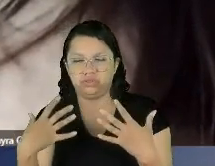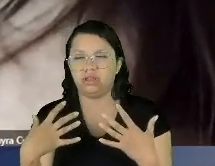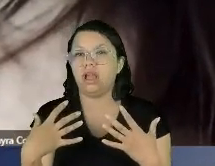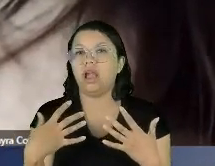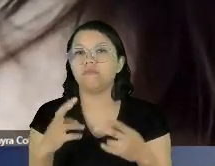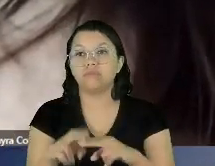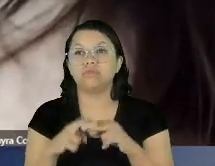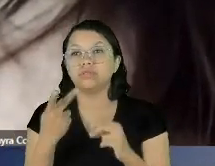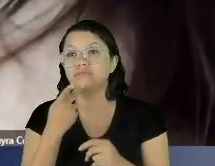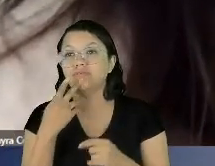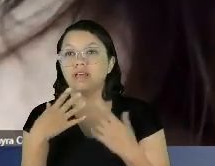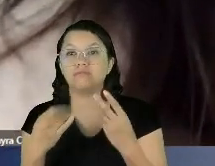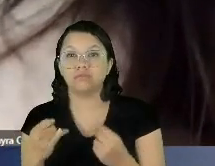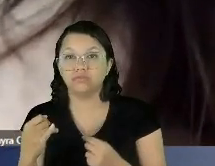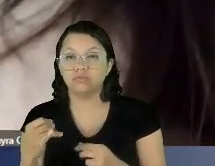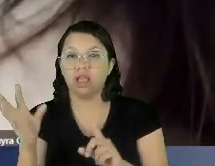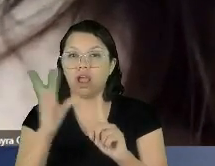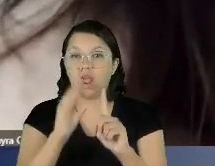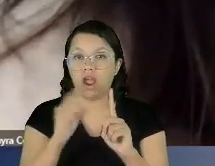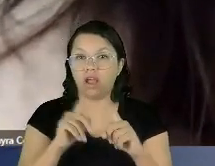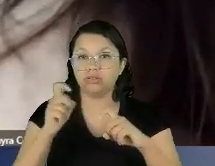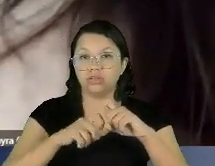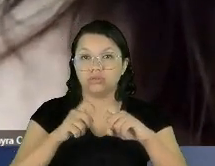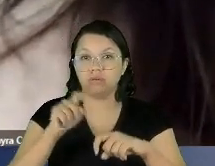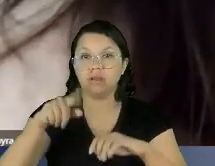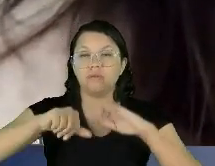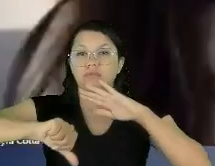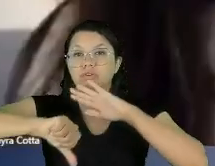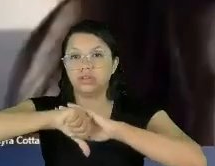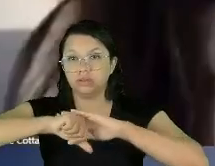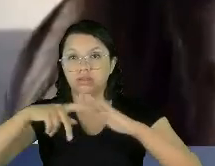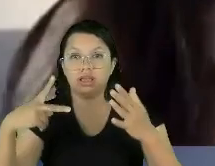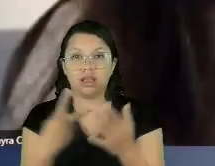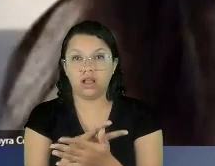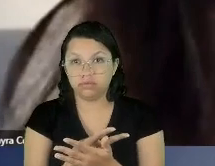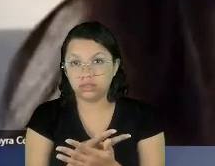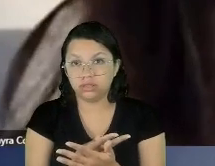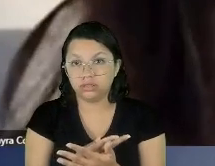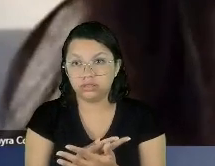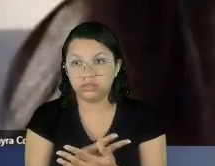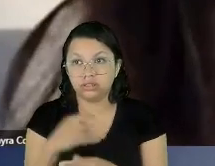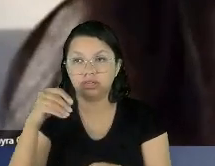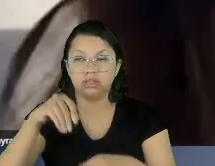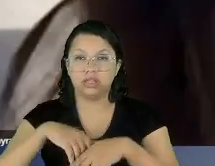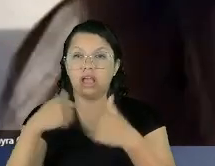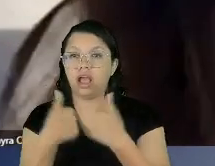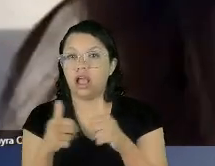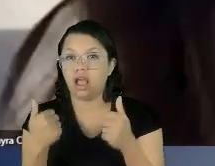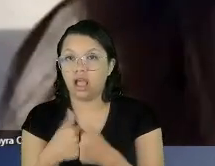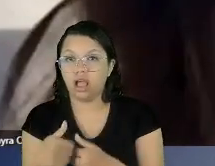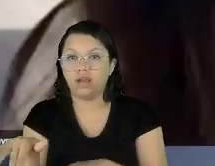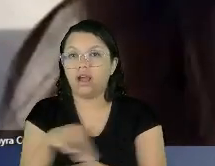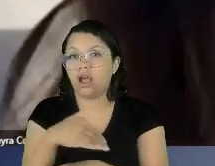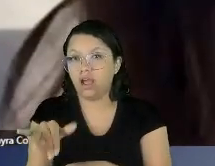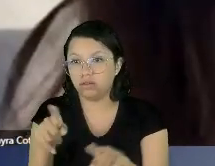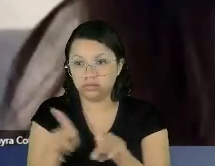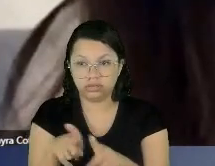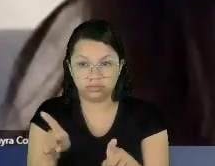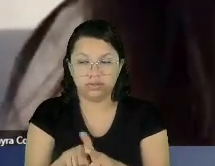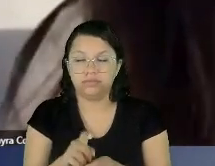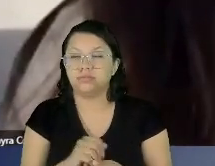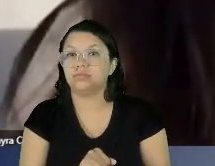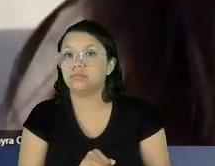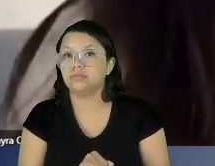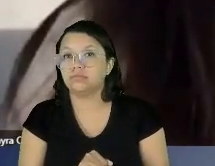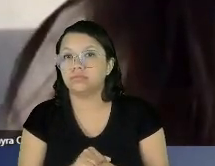libidinoso? Por isso que se fala muito que a importunação sexual é um crime que acontece nos transportes